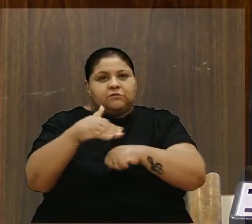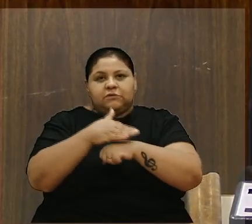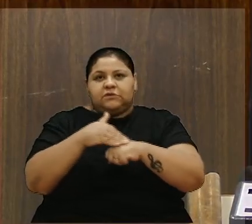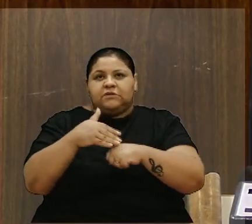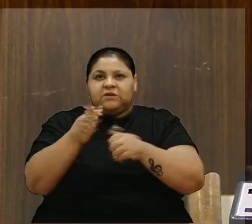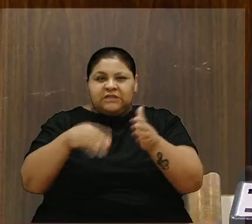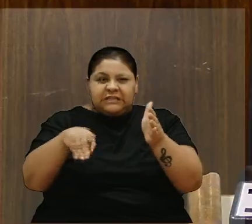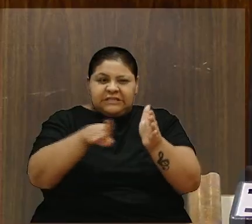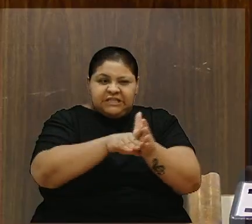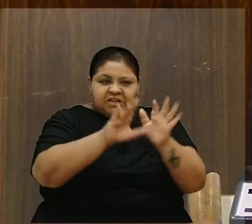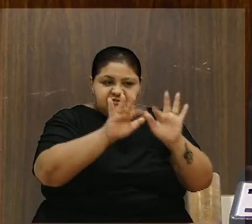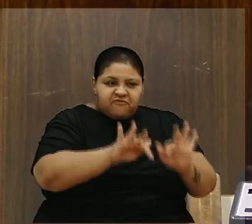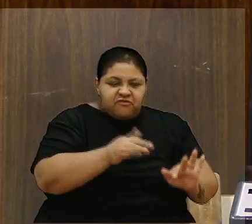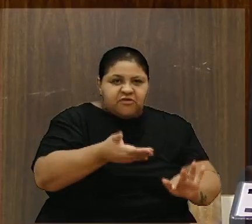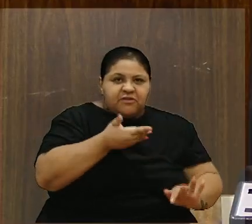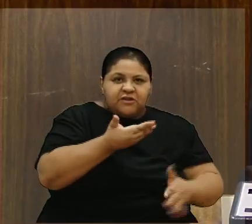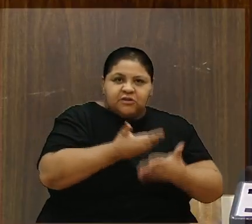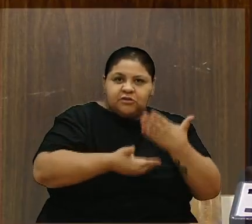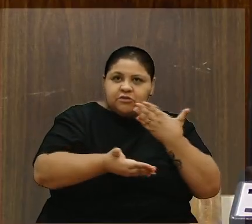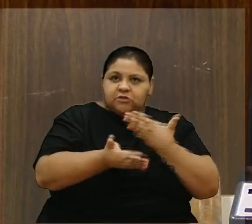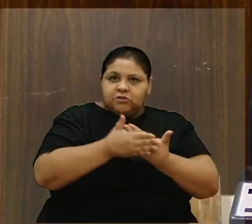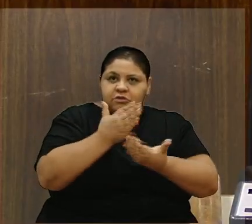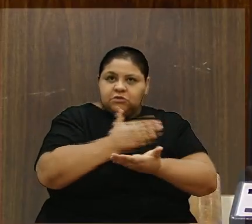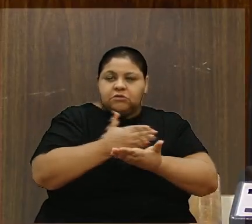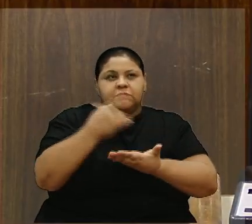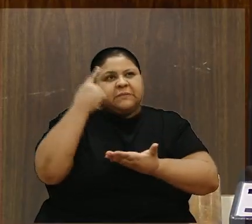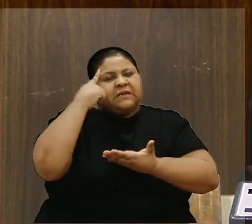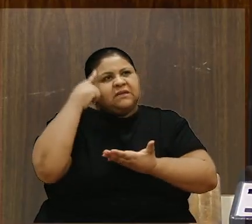chega o final do mês, todas nós já começamos a